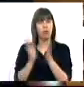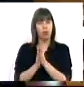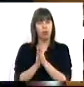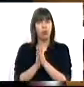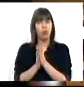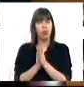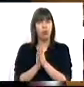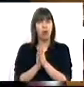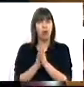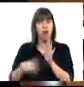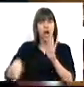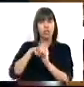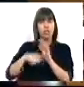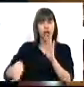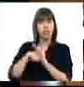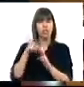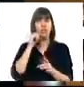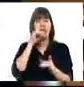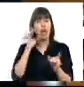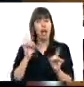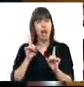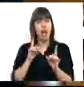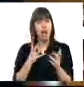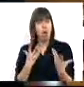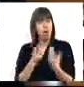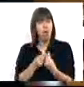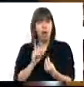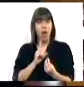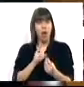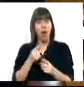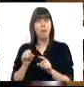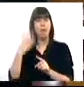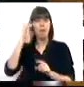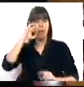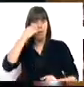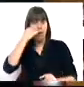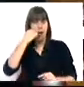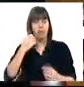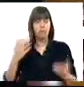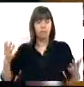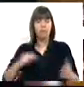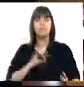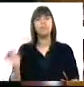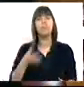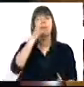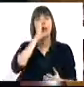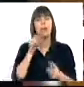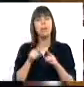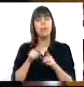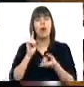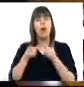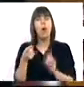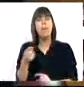todos se tramam, mas que quem não está convosco trama-se primeiro? Senhor Primeiro-Ministro, que